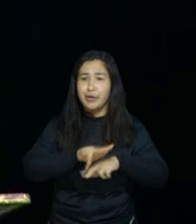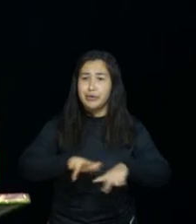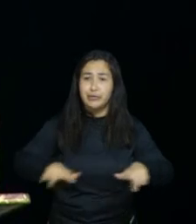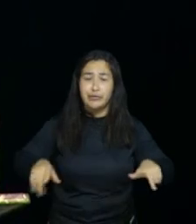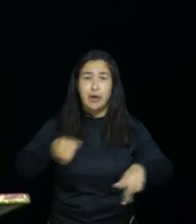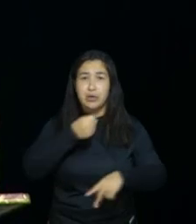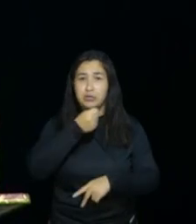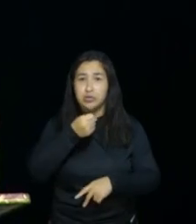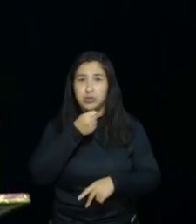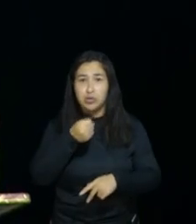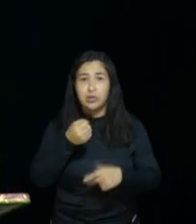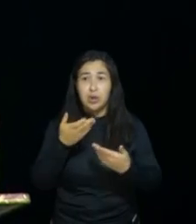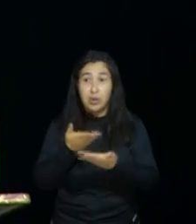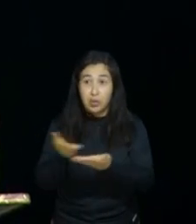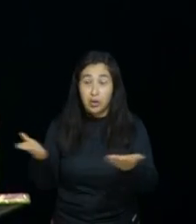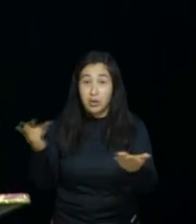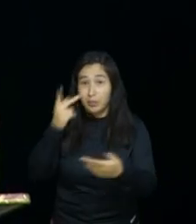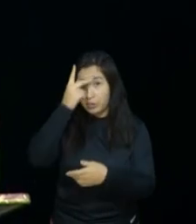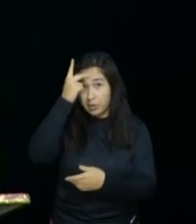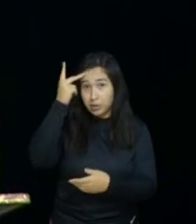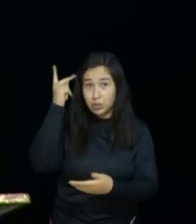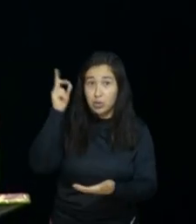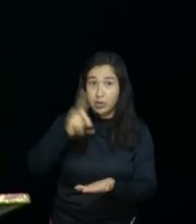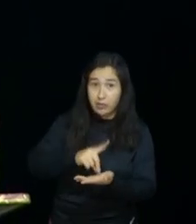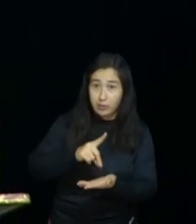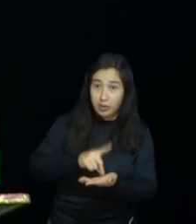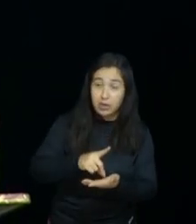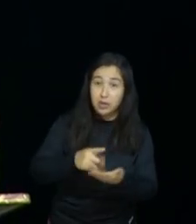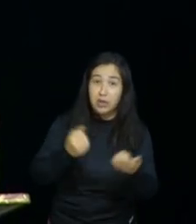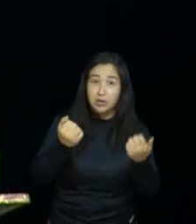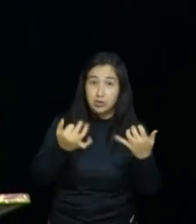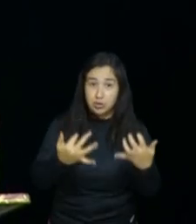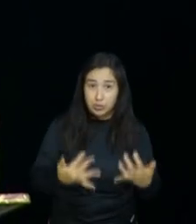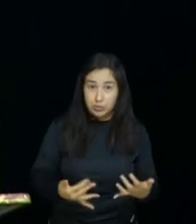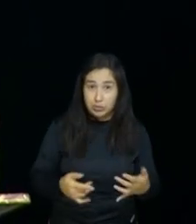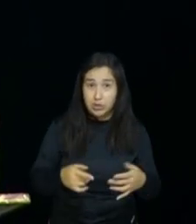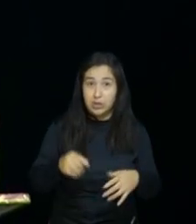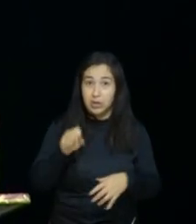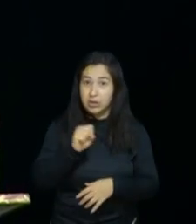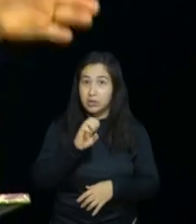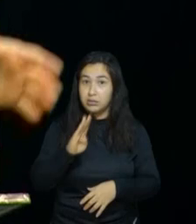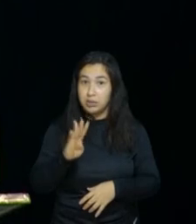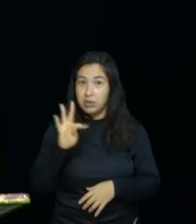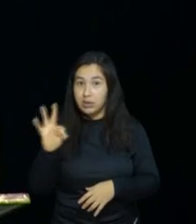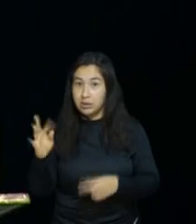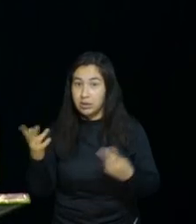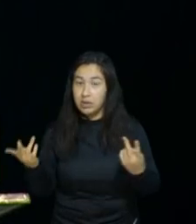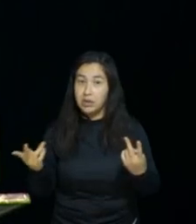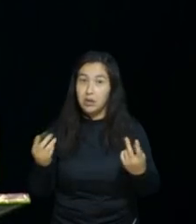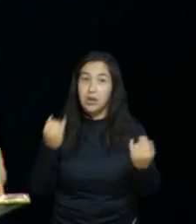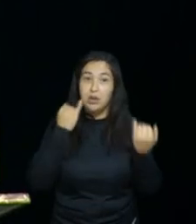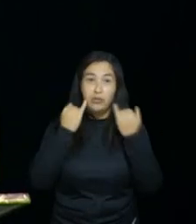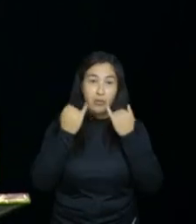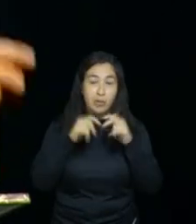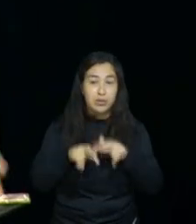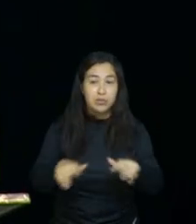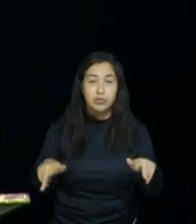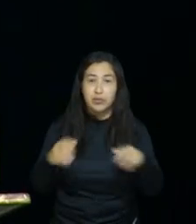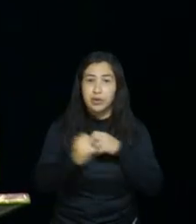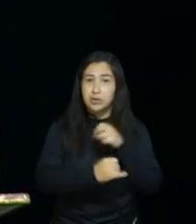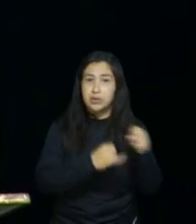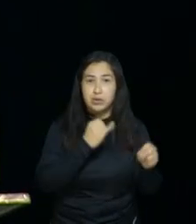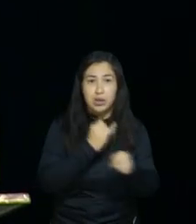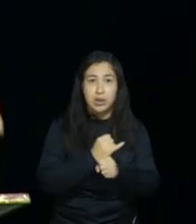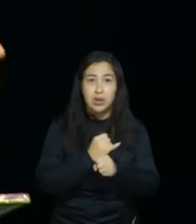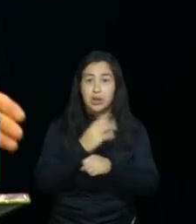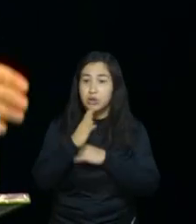né, jornais muito qualificados aqui do nosso estado, como SBT, portais de notícias, noticiando em todo o